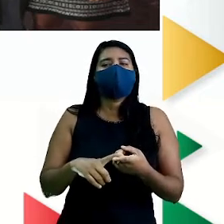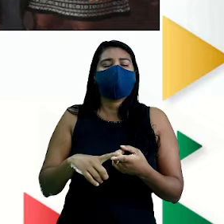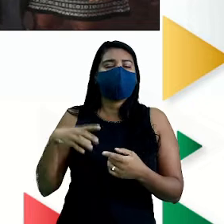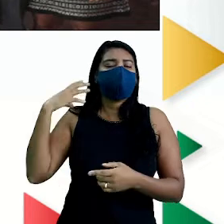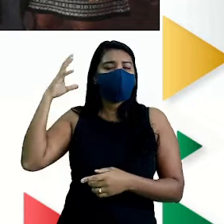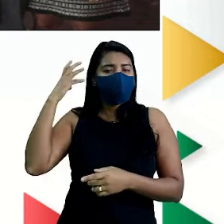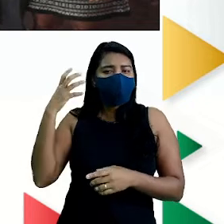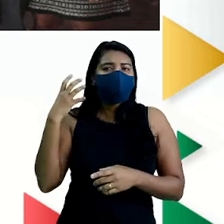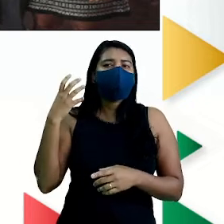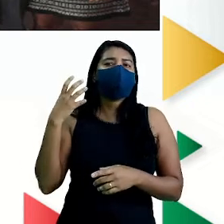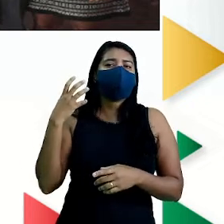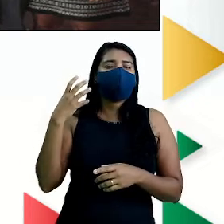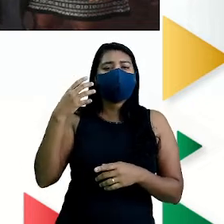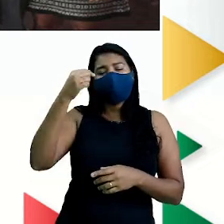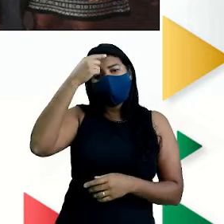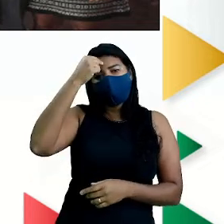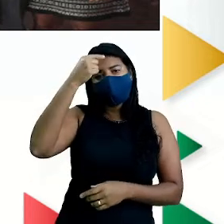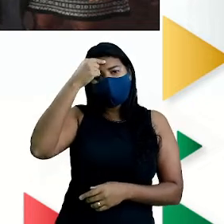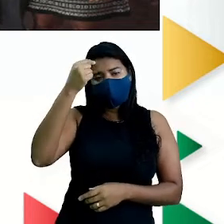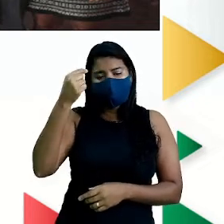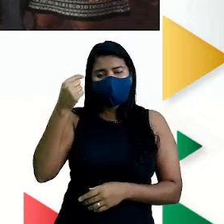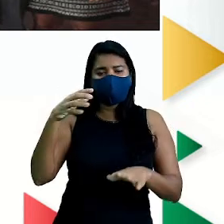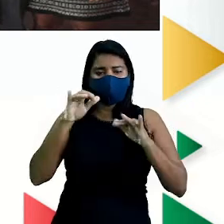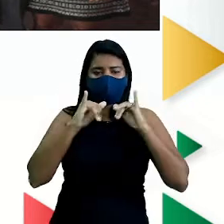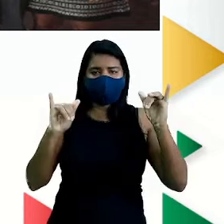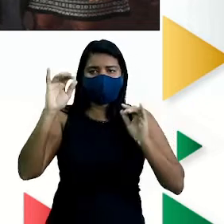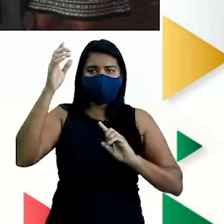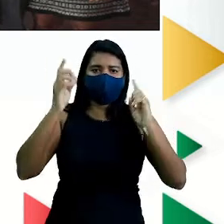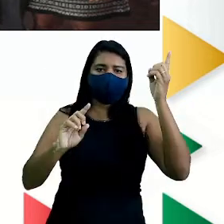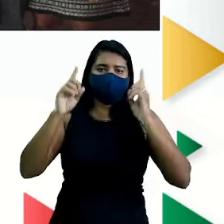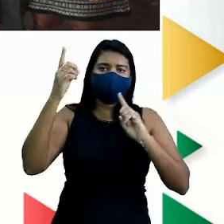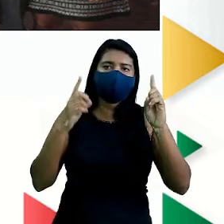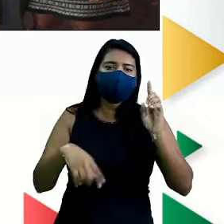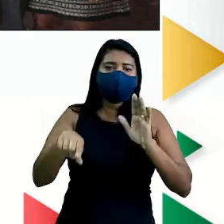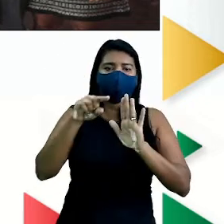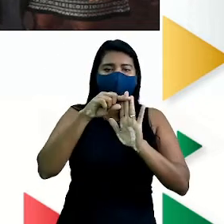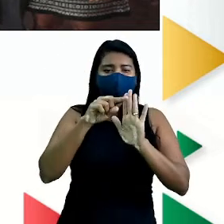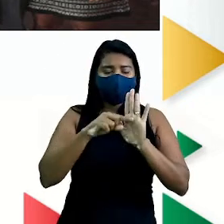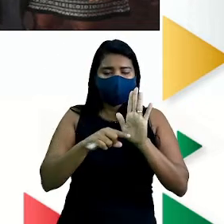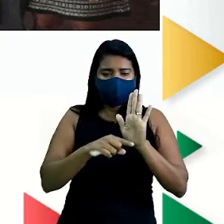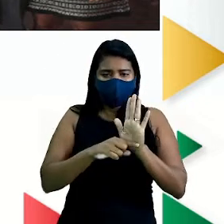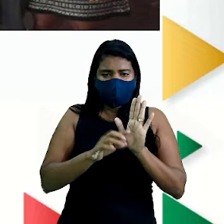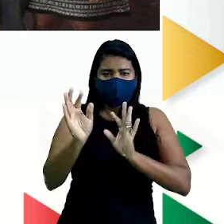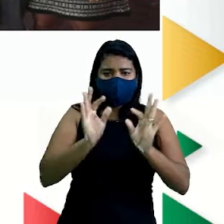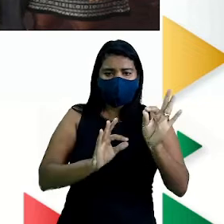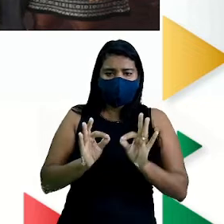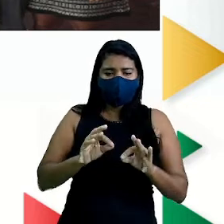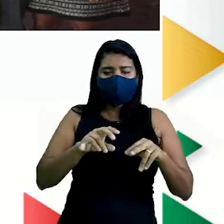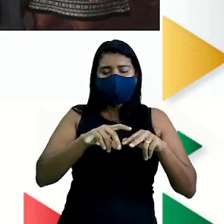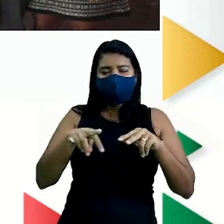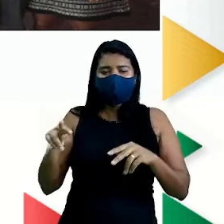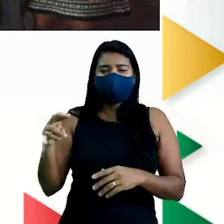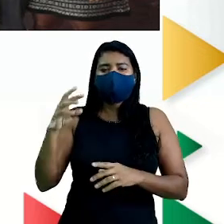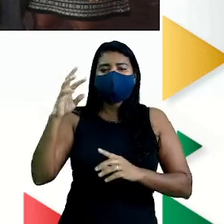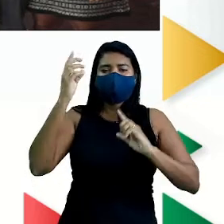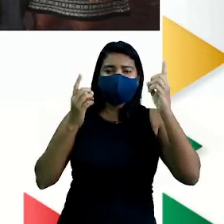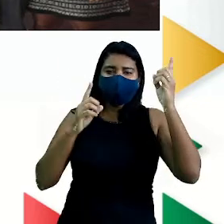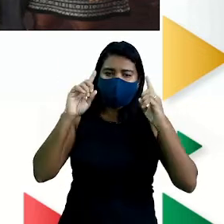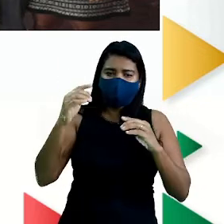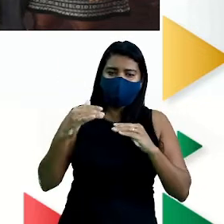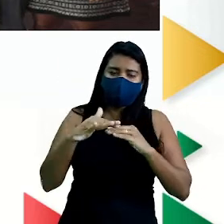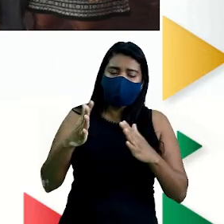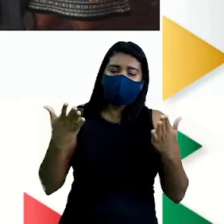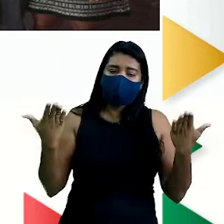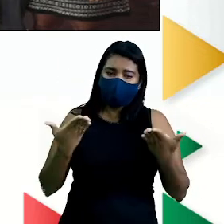a Universitária é a única que dedica à divulgação do frevo, mantendo em sua grade programas que tocam músicas do gênero. Então, assim, ainda hoje a Rádio